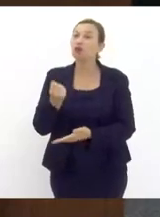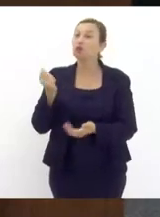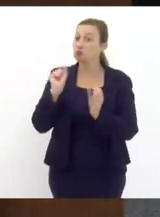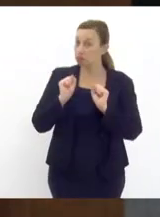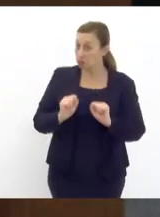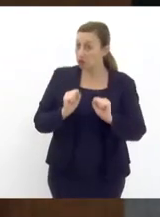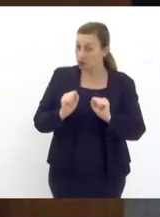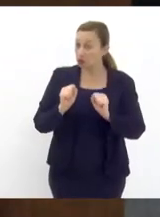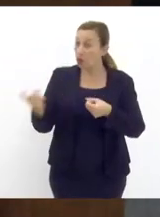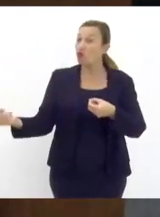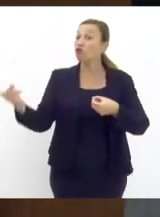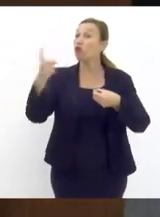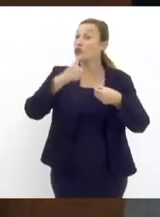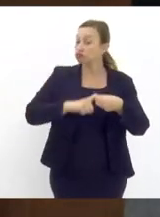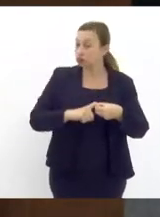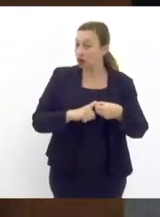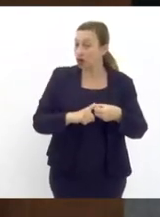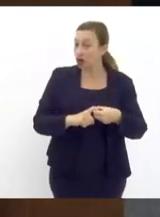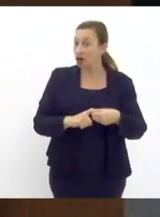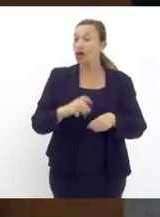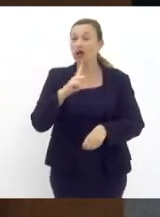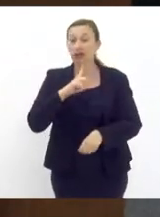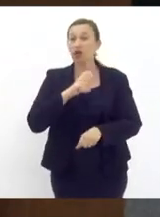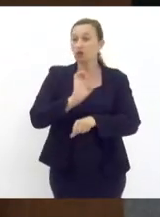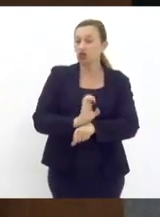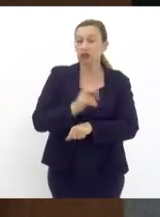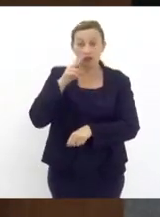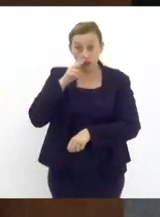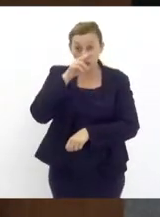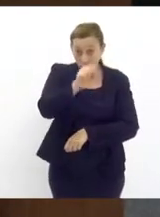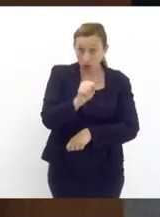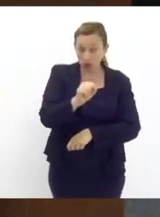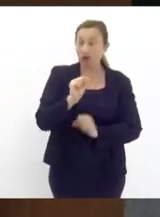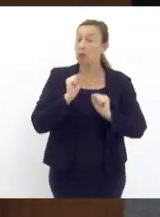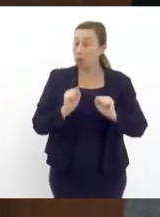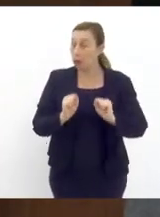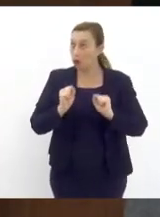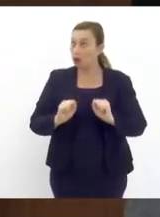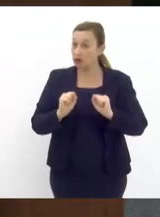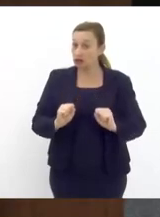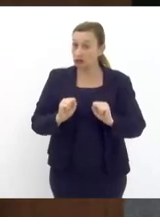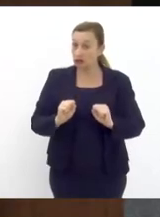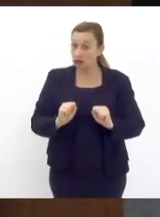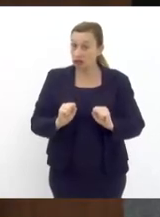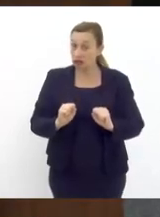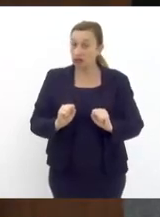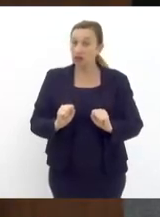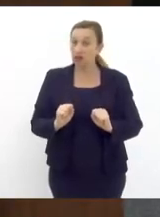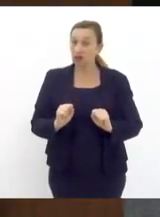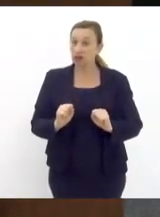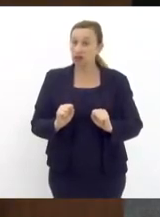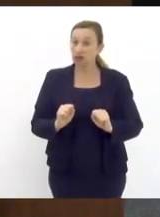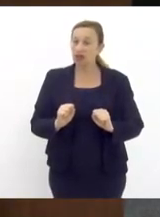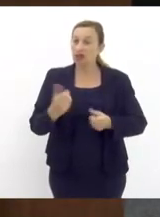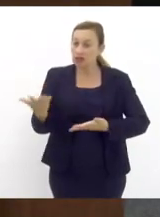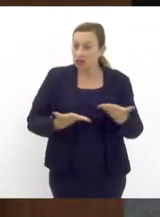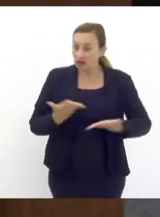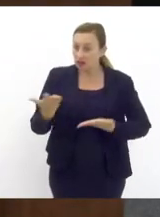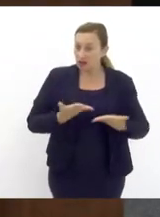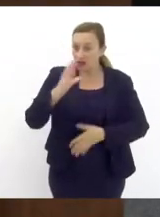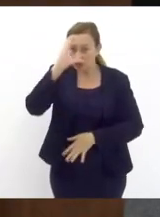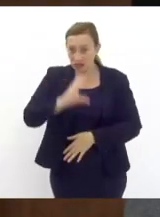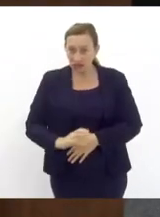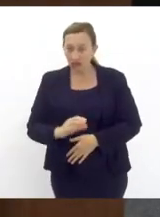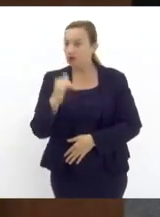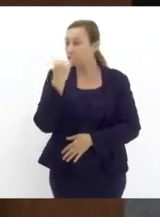é voltar a ter o estado forte pujante e que possa ser viagens e aos cidadãos Fluminense